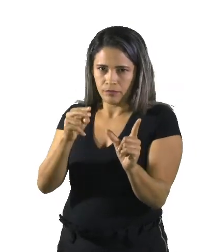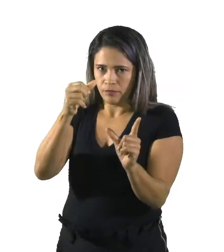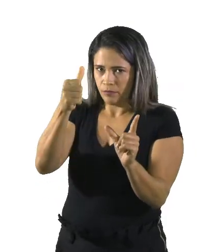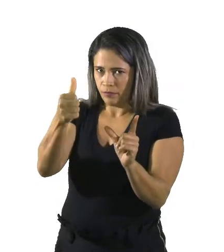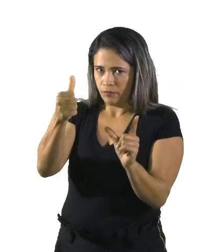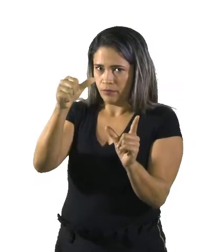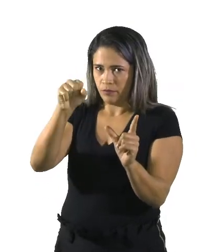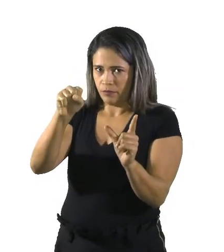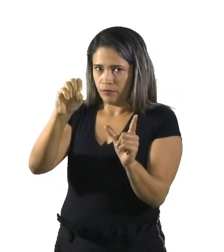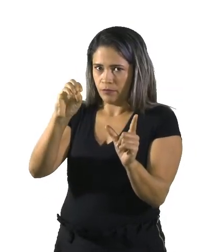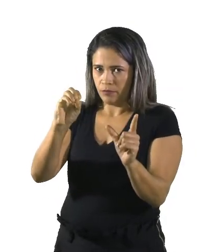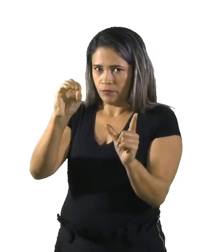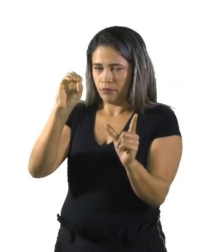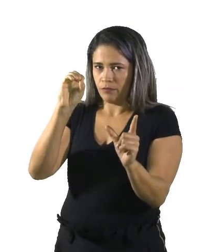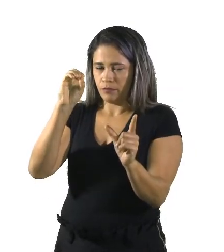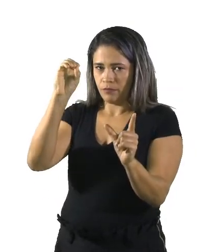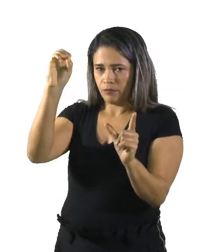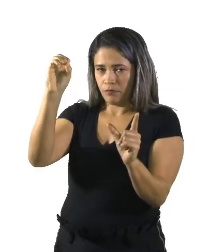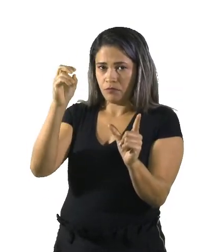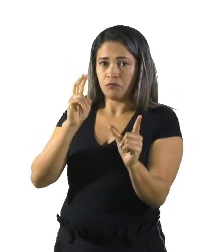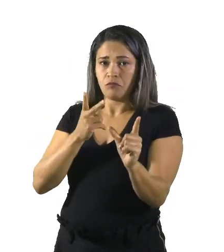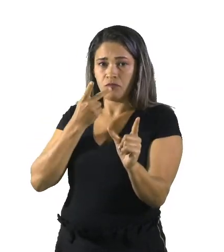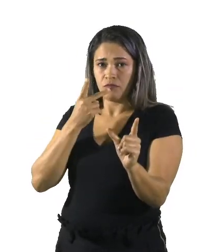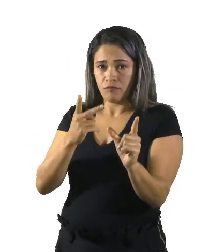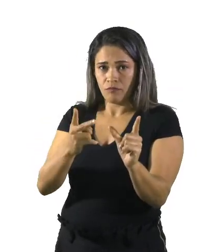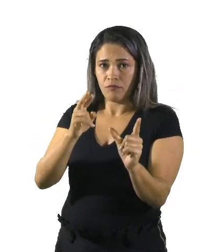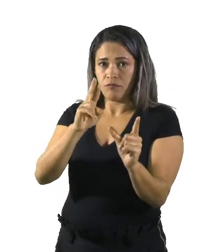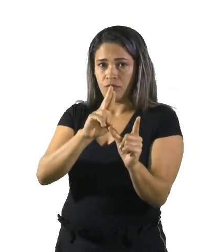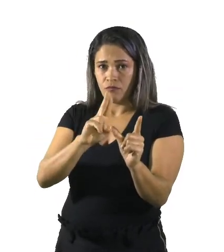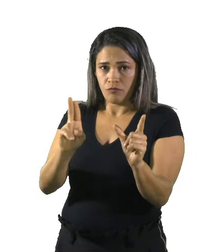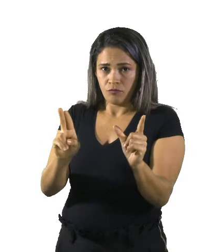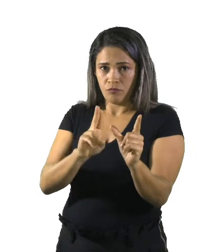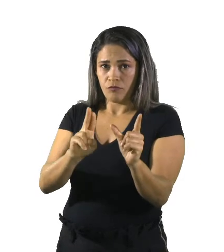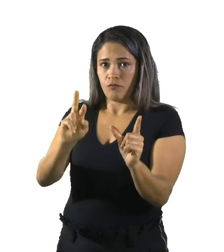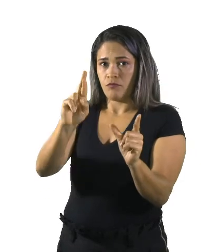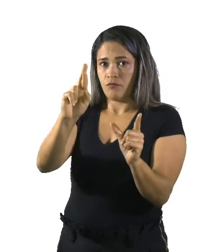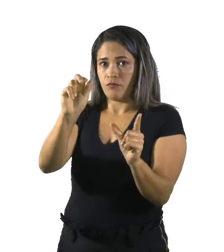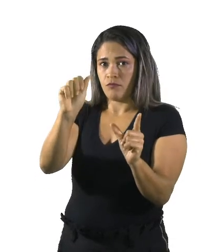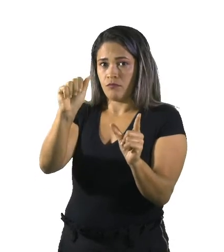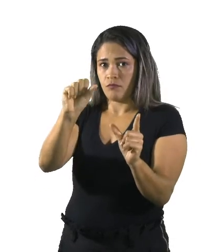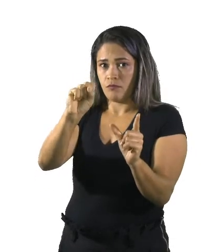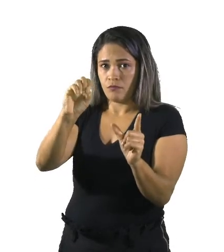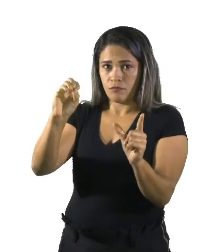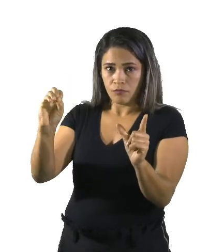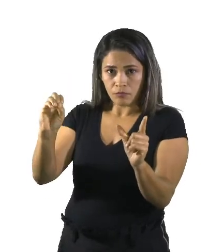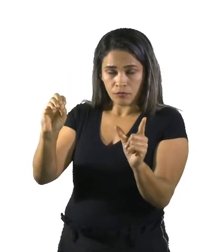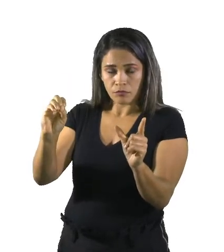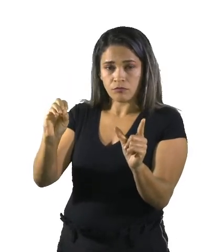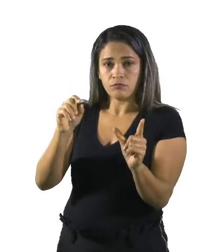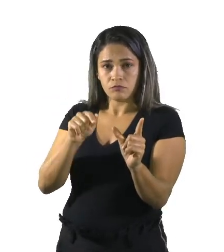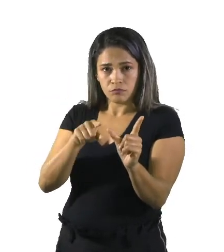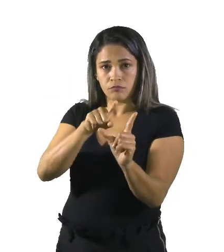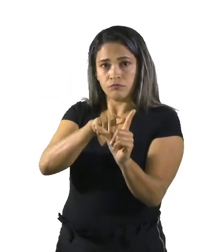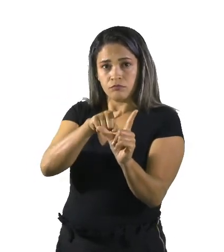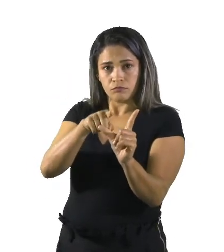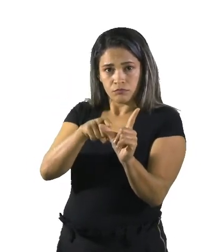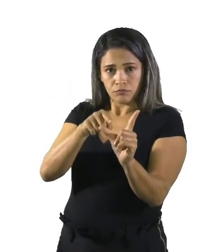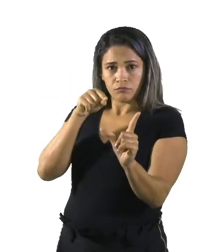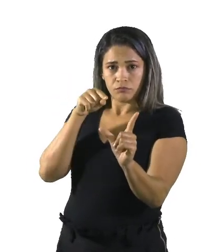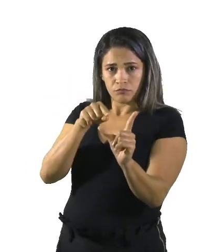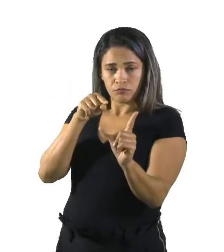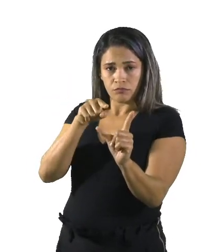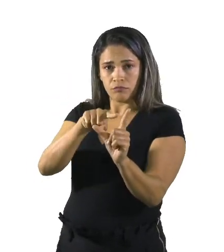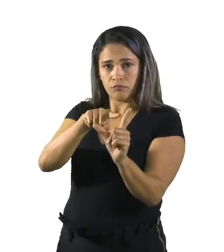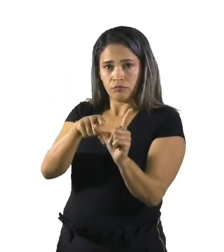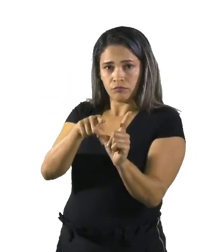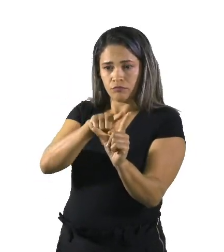180 graus, eu posso classificá-lo como sendo um ângulo raso. Esse ângulo eu também posso entender como sendo o ângulo de